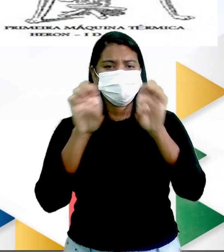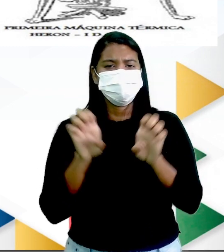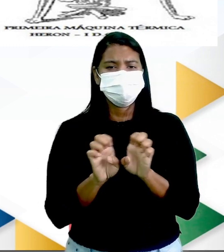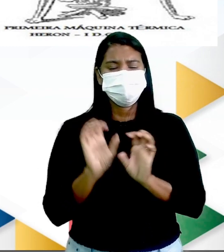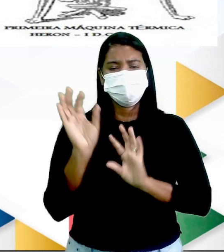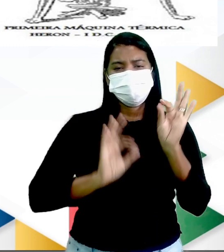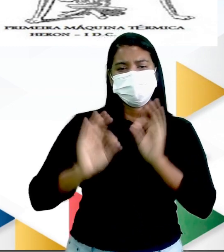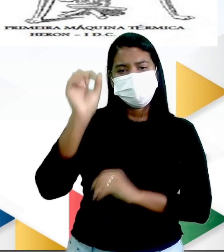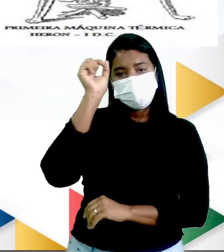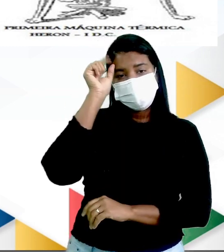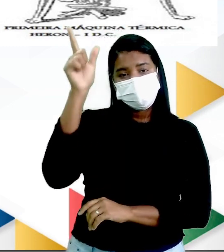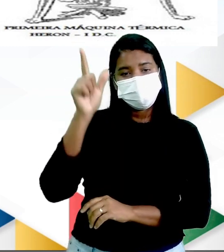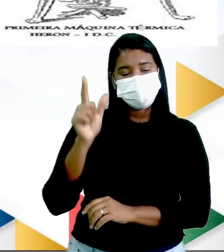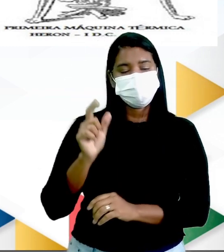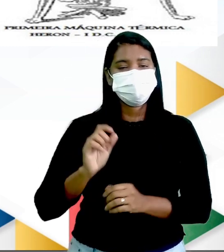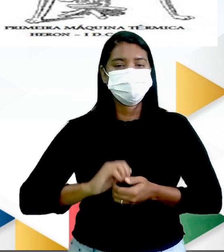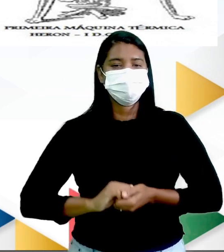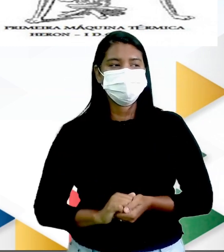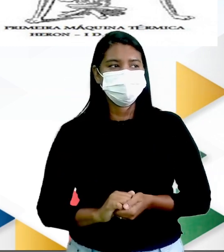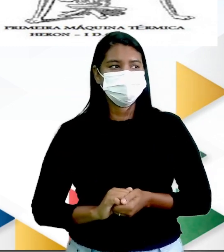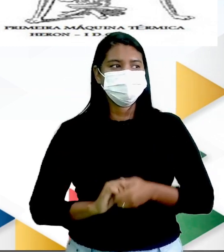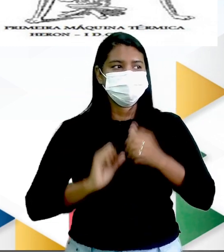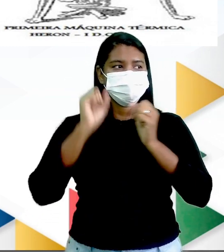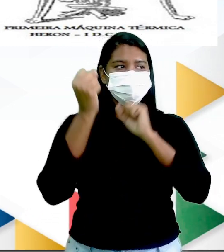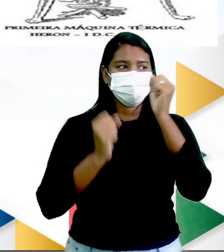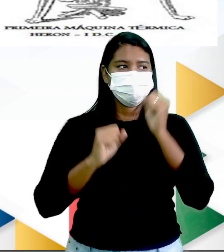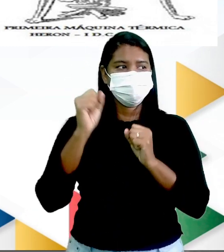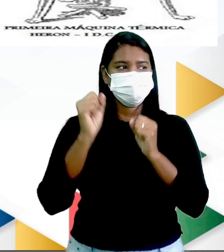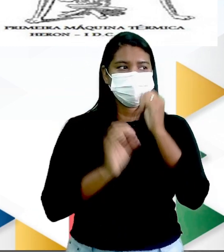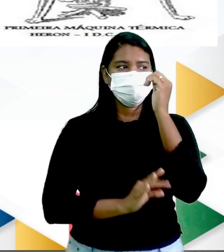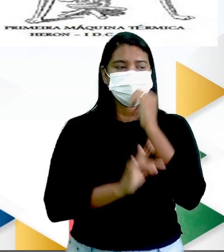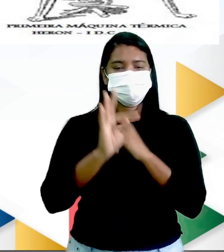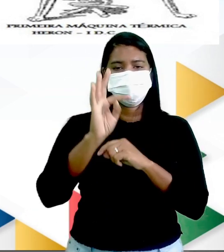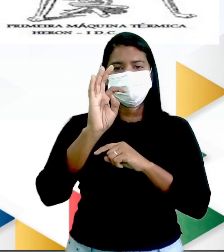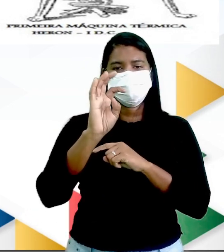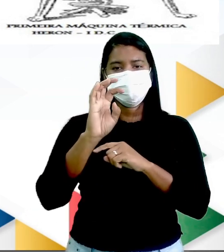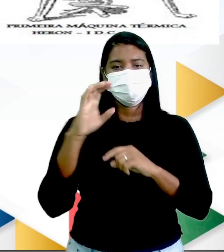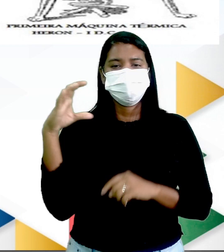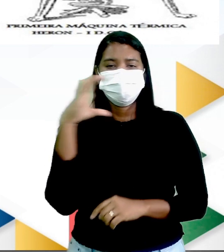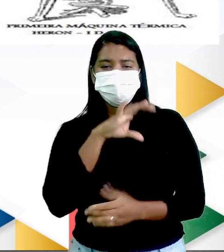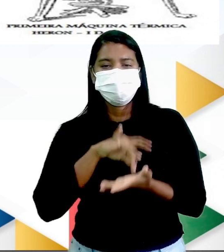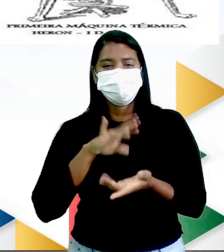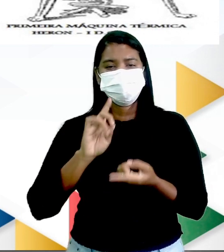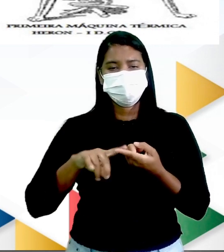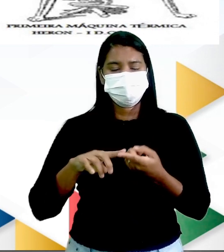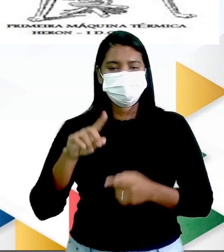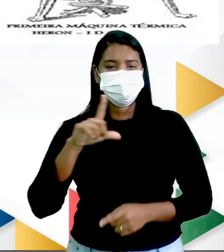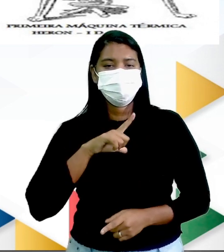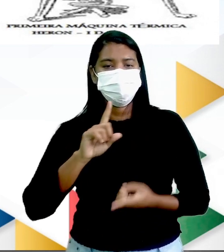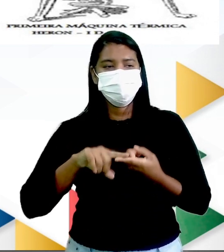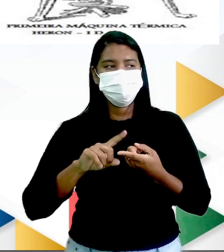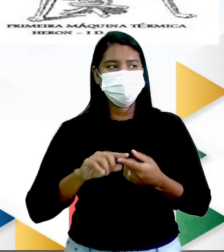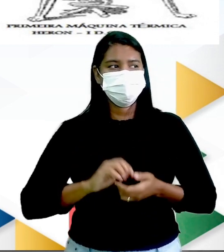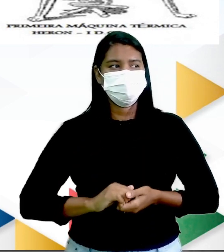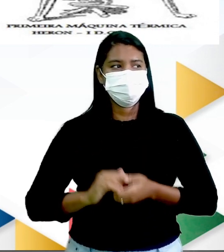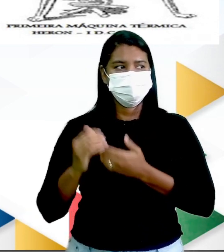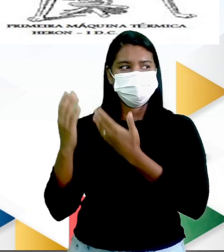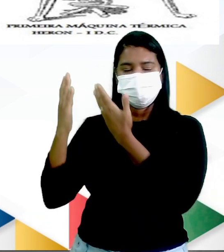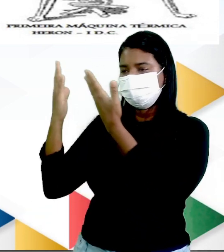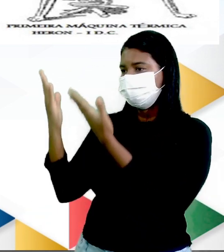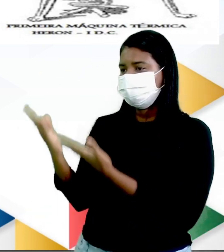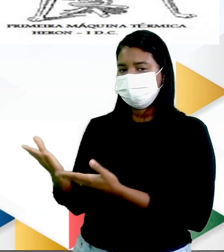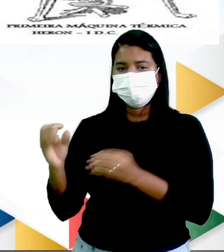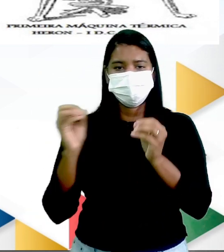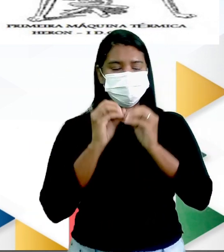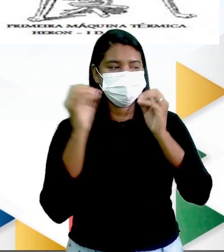esta invenção desta máquina térmica. Acompanhando aí em tela, nós temos aqui este dispositivo criado por